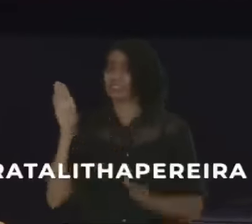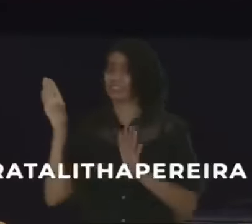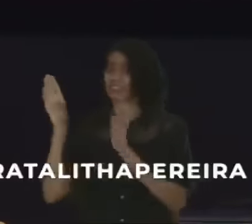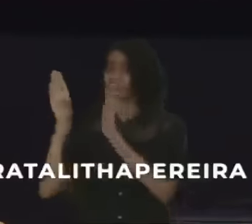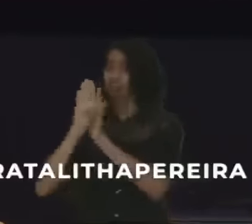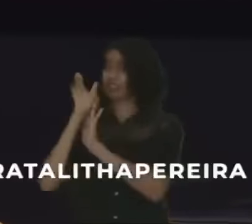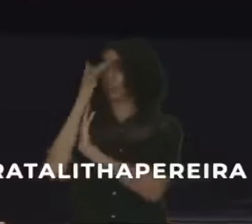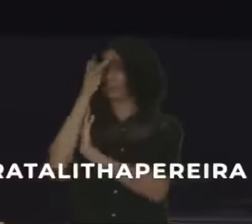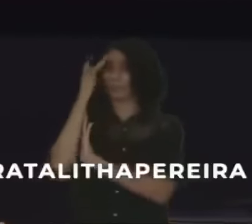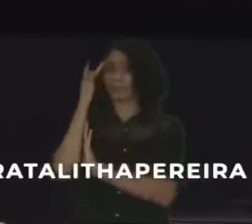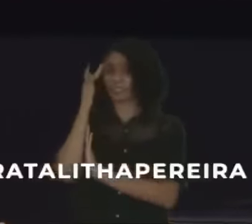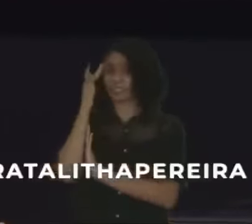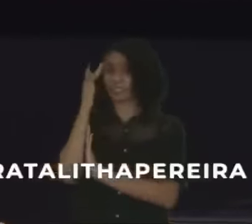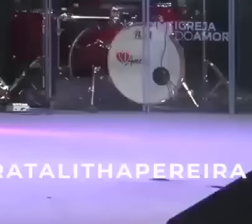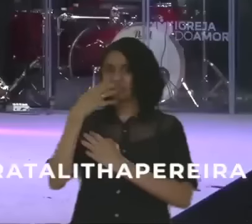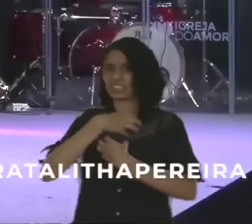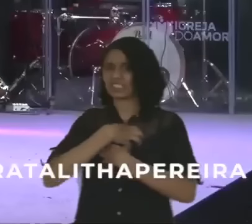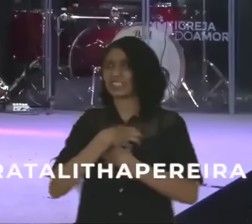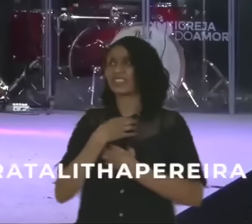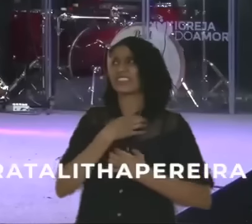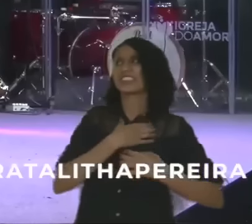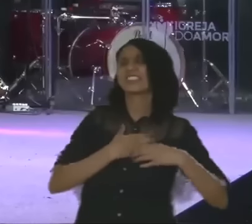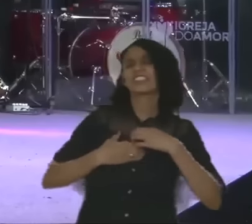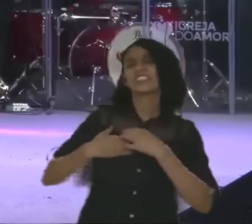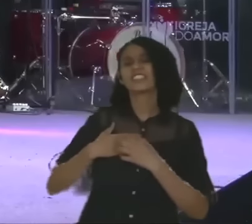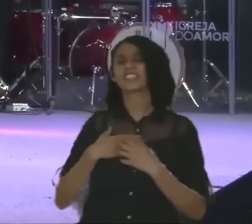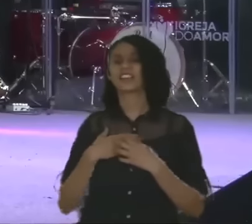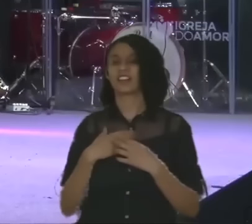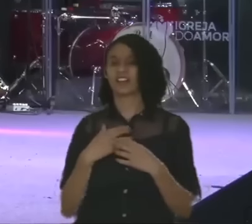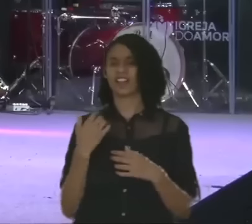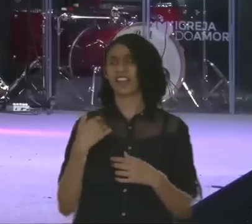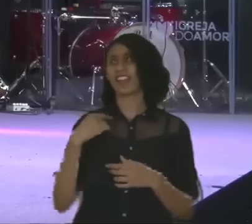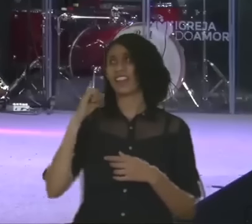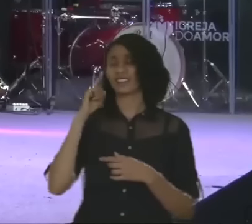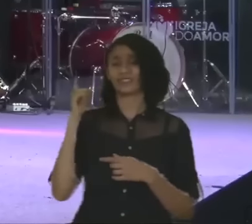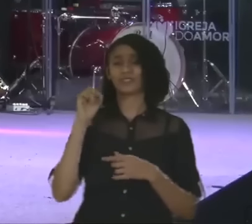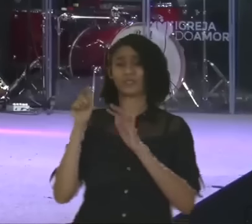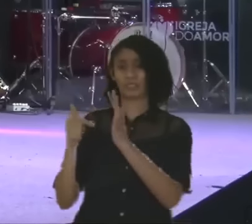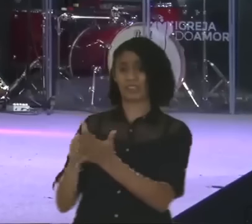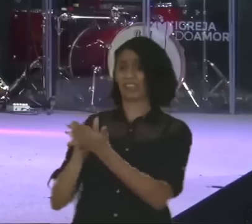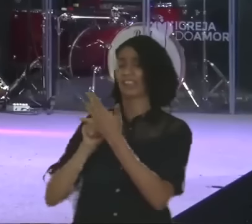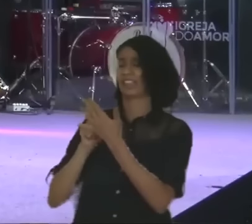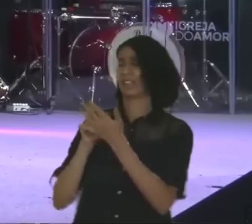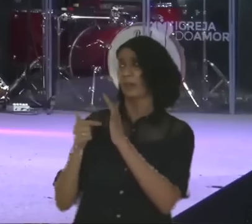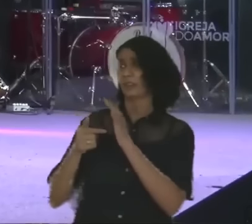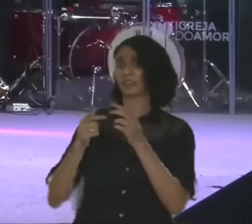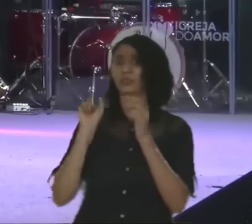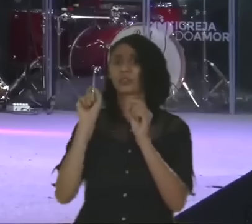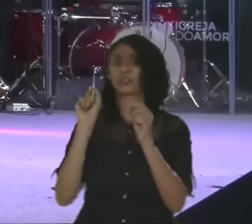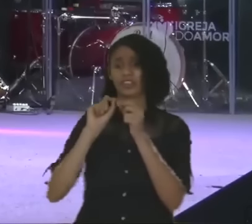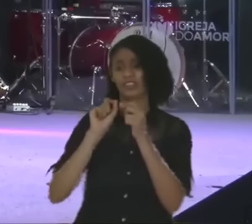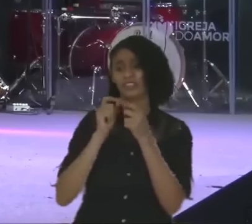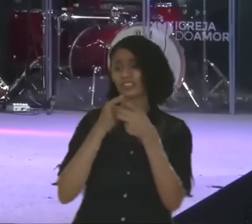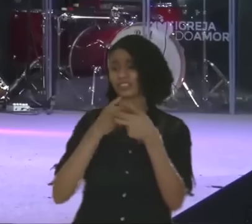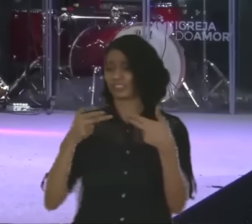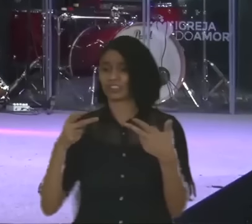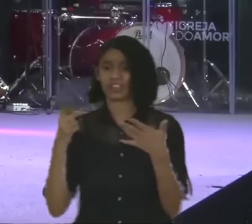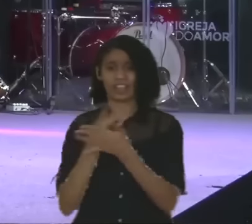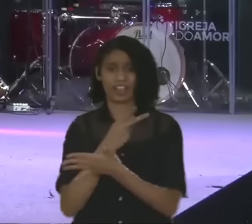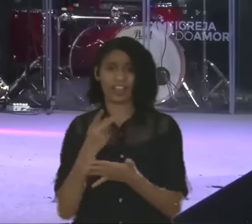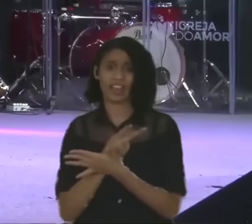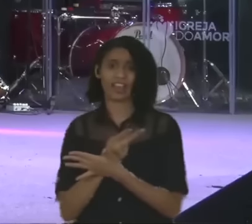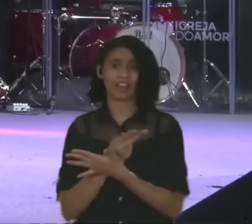sente desconfortável é muito ruim ficar perto de alguém que você sabe que o tempo todo vai ficar cobrando e colocando em rosto tudo que você